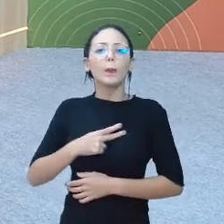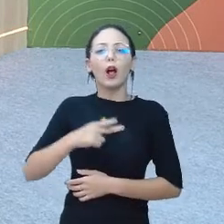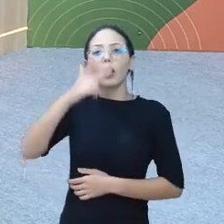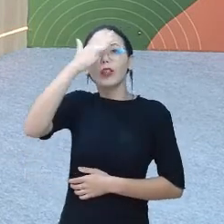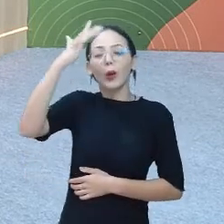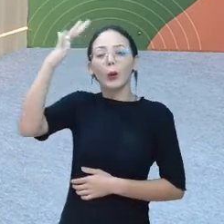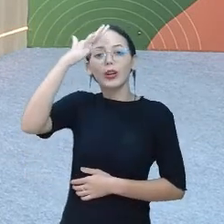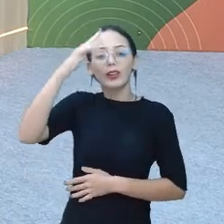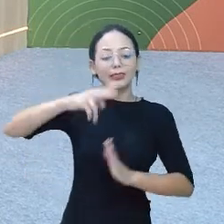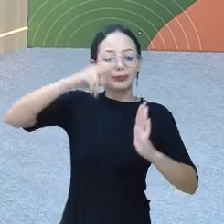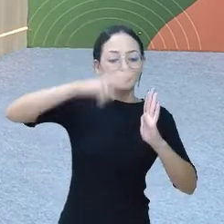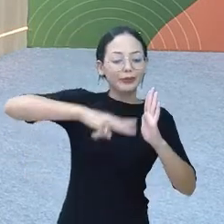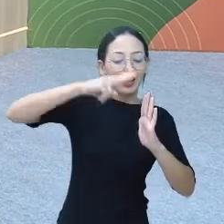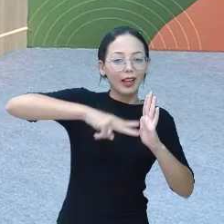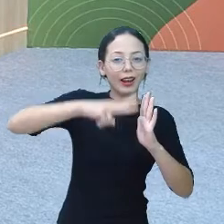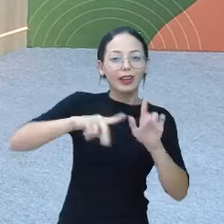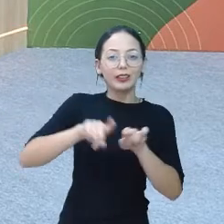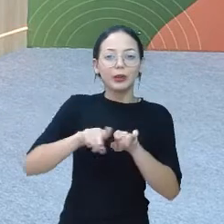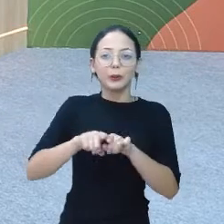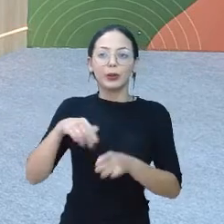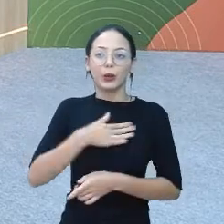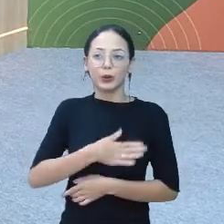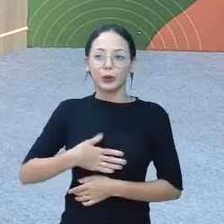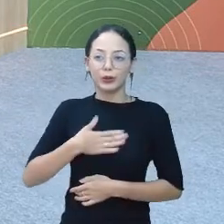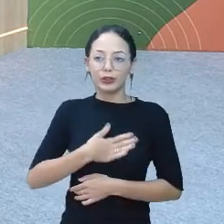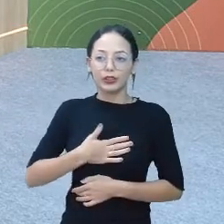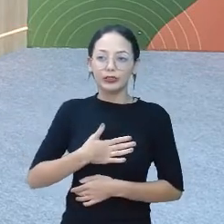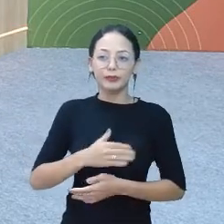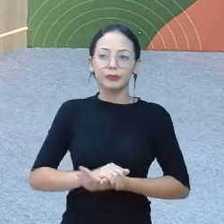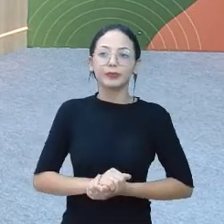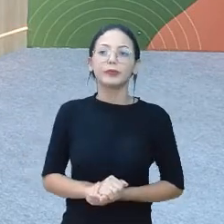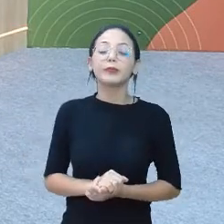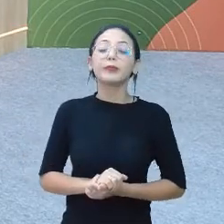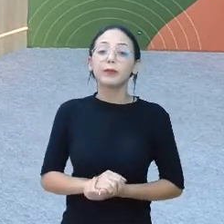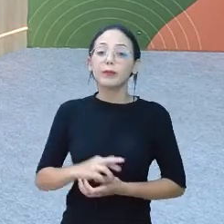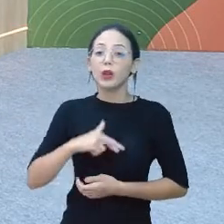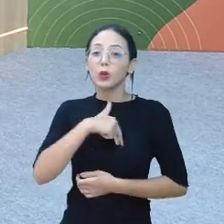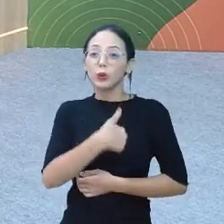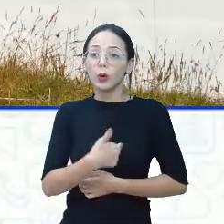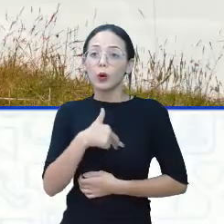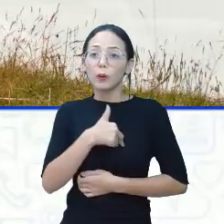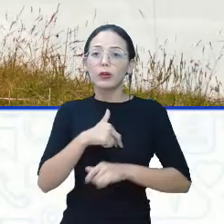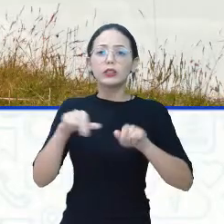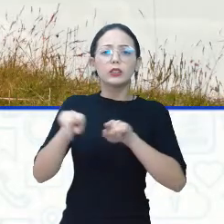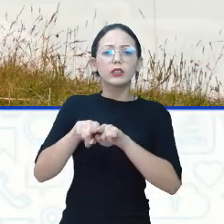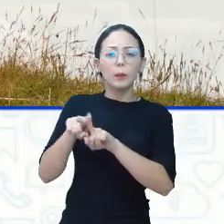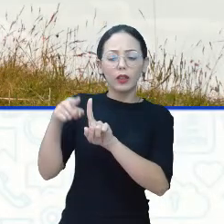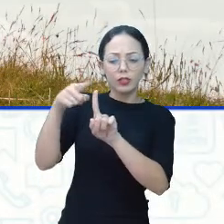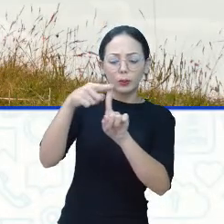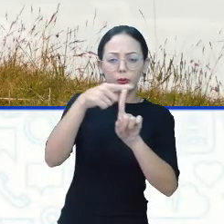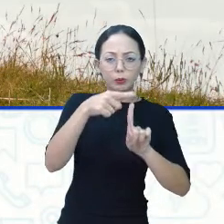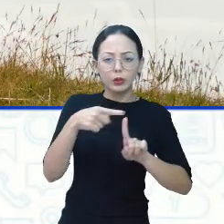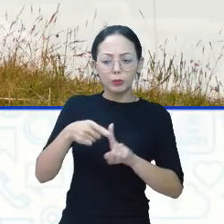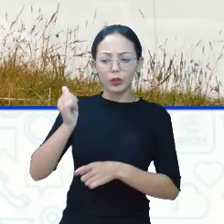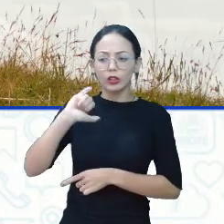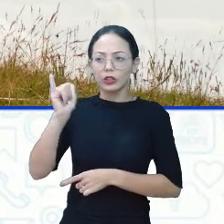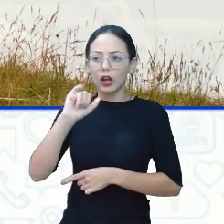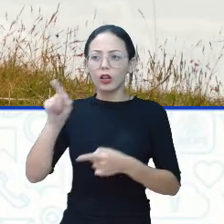que eles leem e gostam. Além do romance, são também tipos de narrativa: